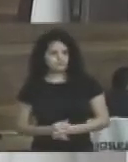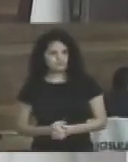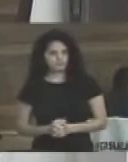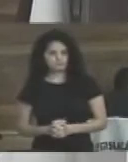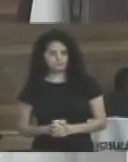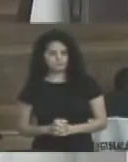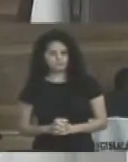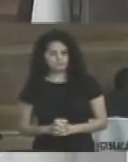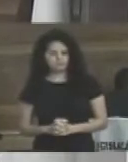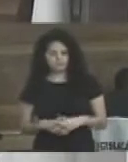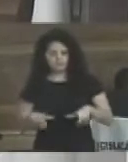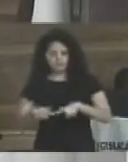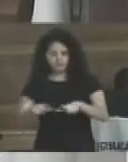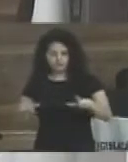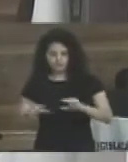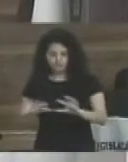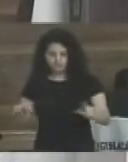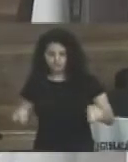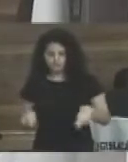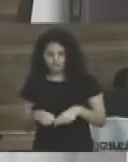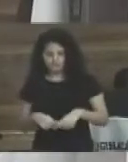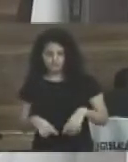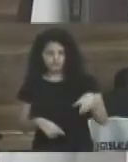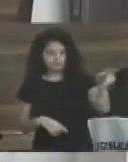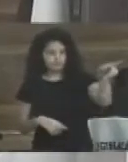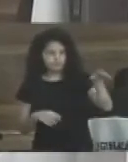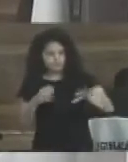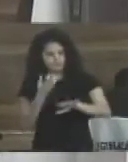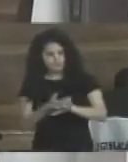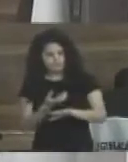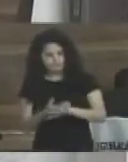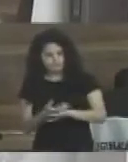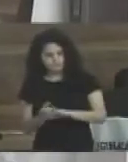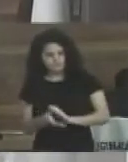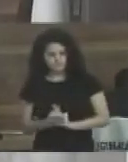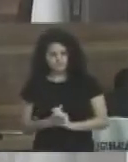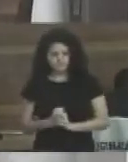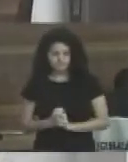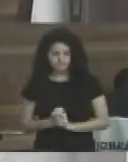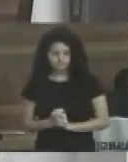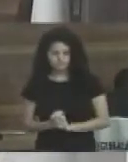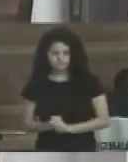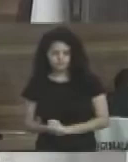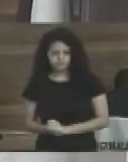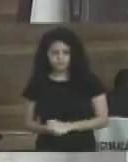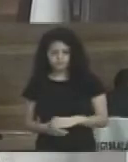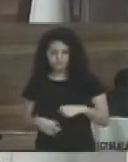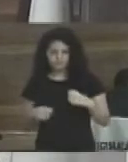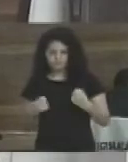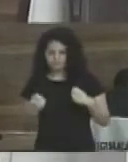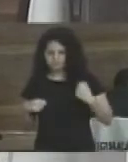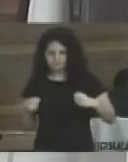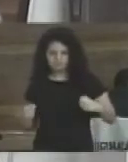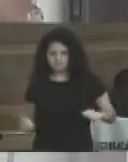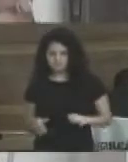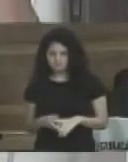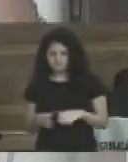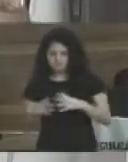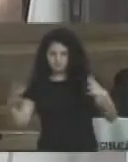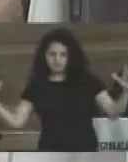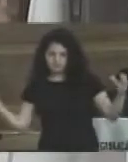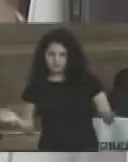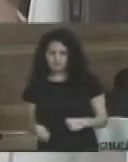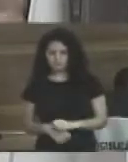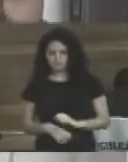Praça Zumbi dos Palmares tem espaço para isso, não precisa ser nada muito grande, algo bem projetado, a